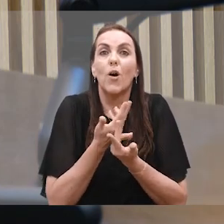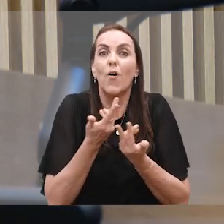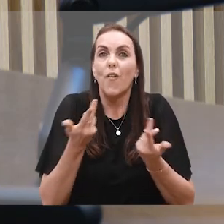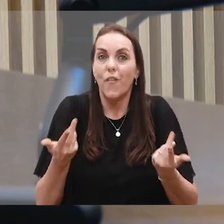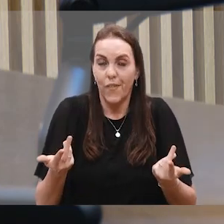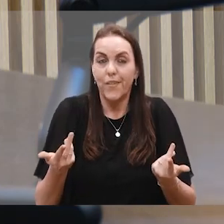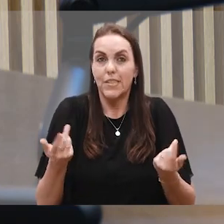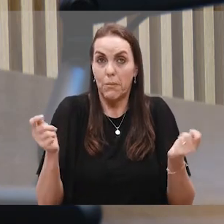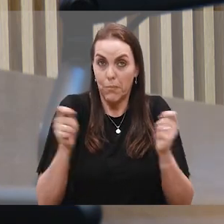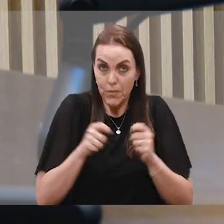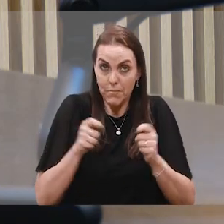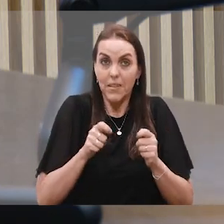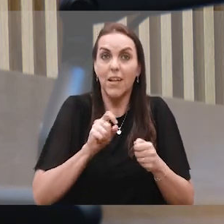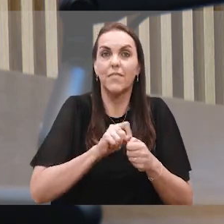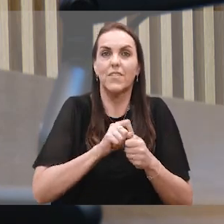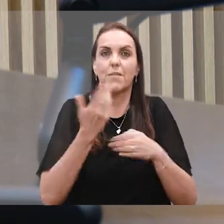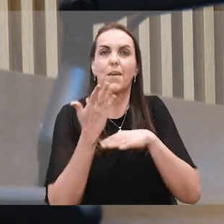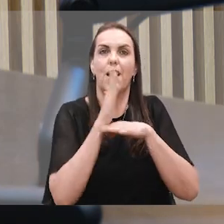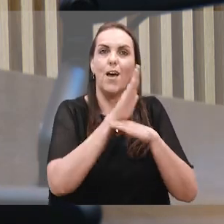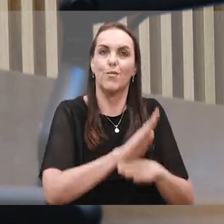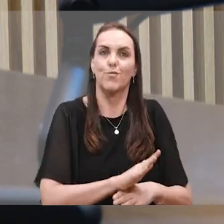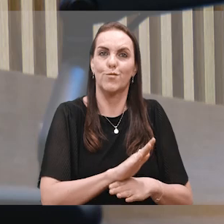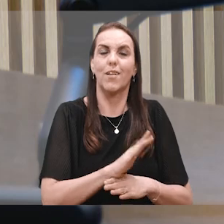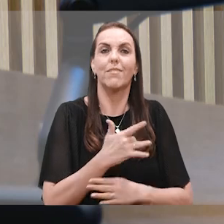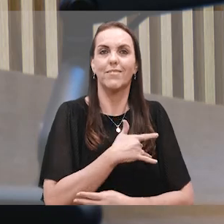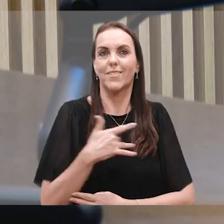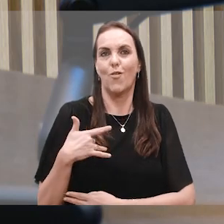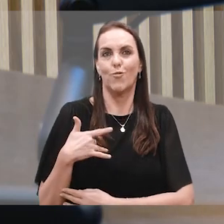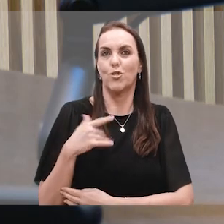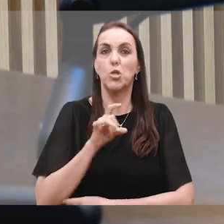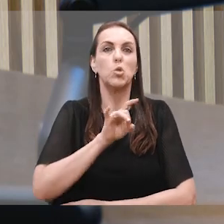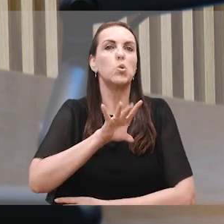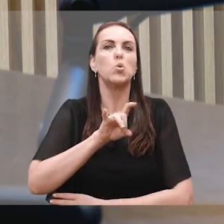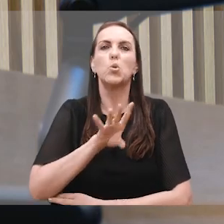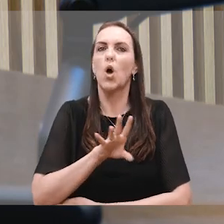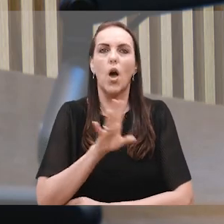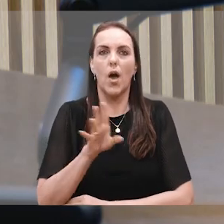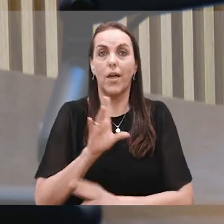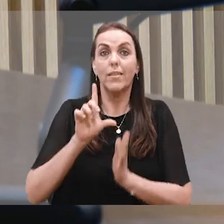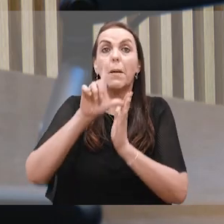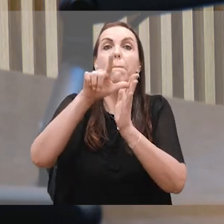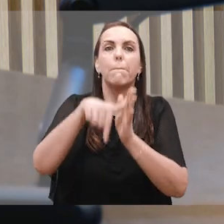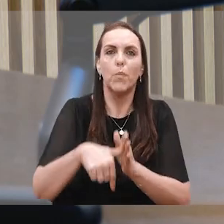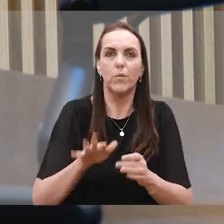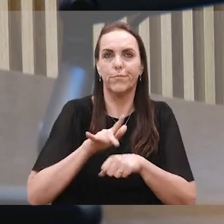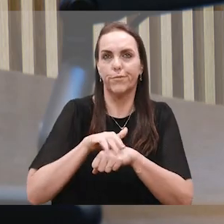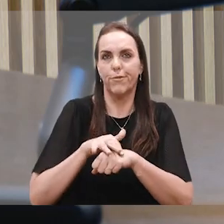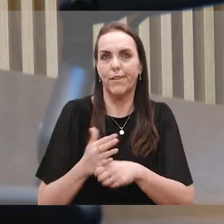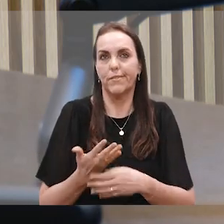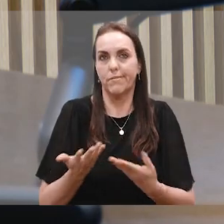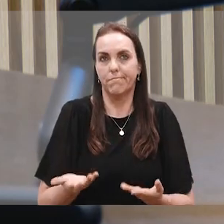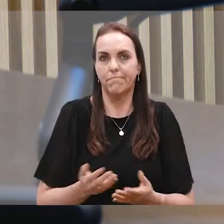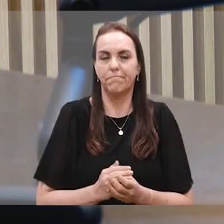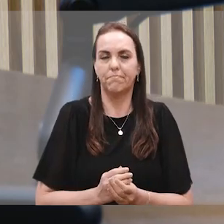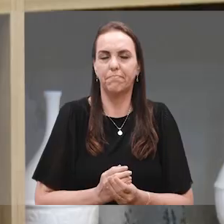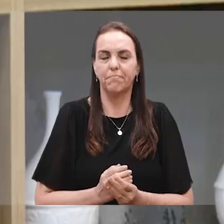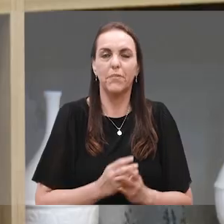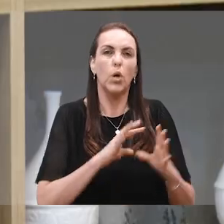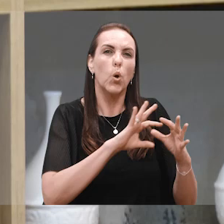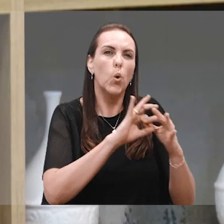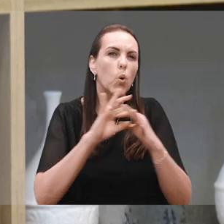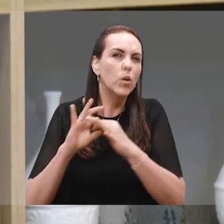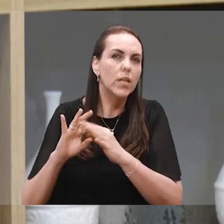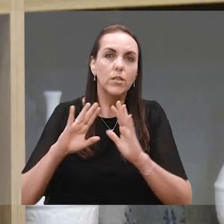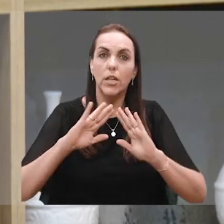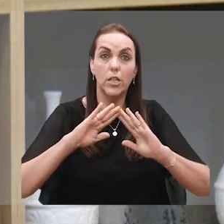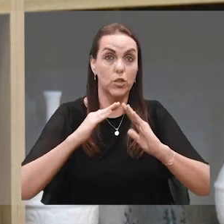muitas coisas que pode ser feita para ajudar na saúde, que não é só depois que a pessoa já está doente. Nesse contexto